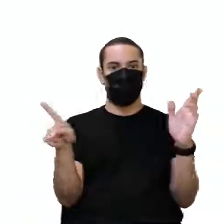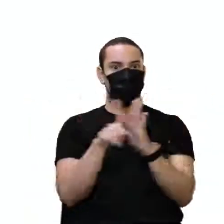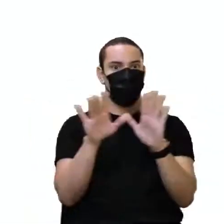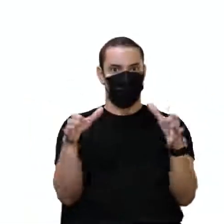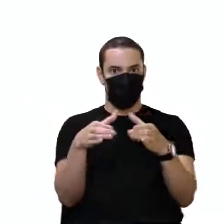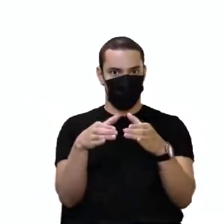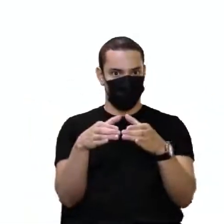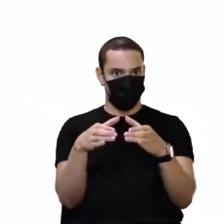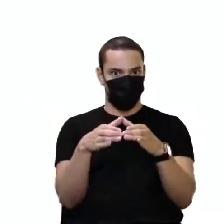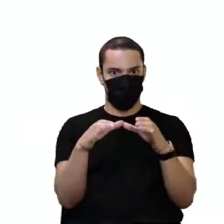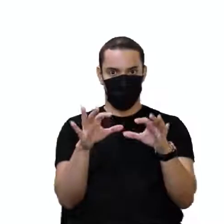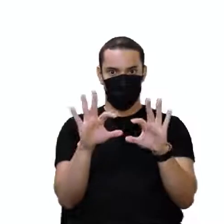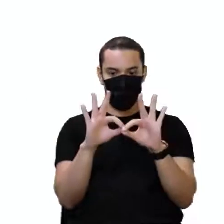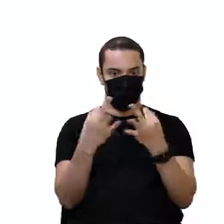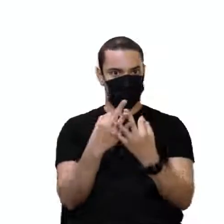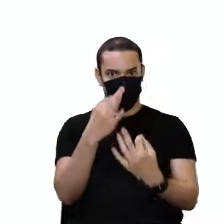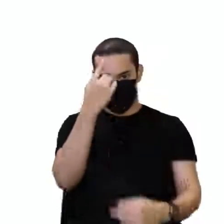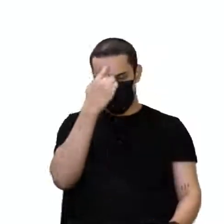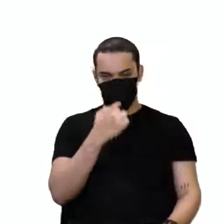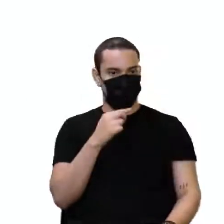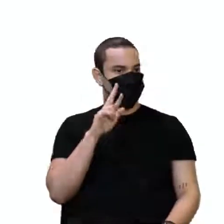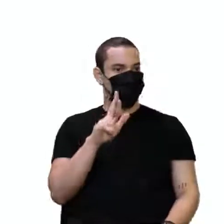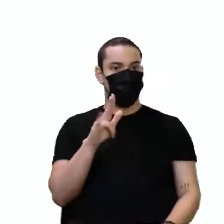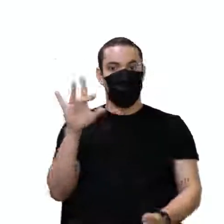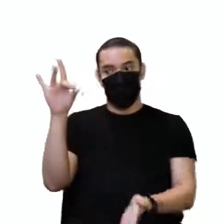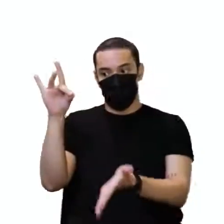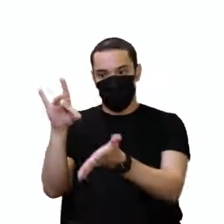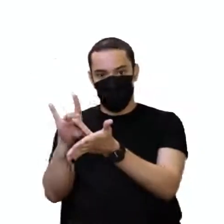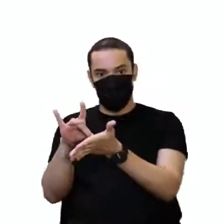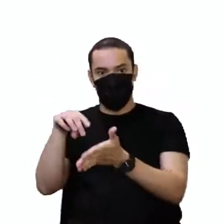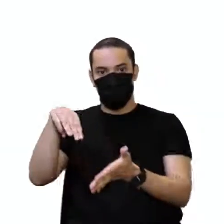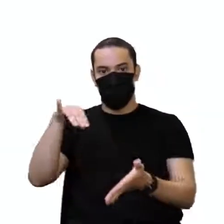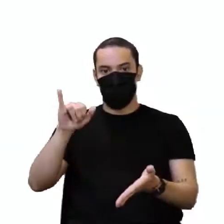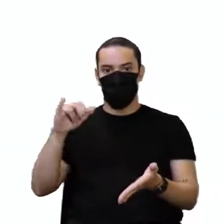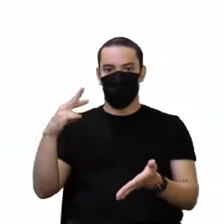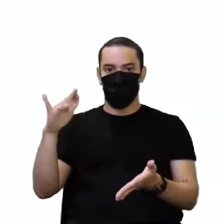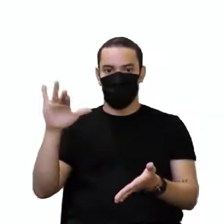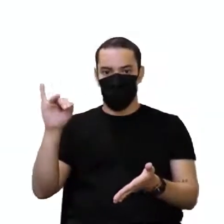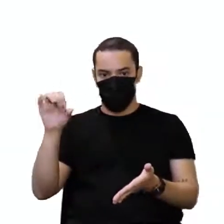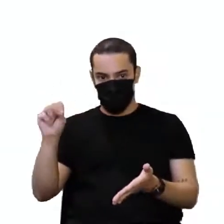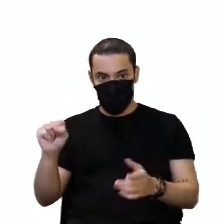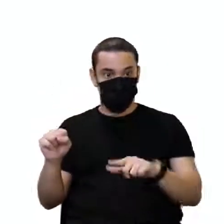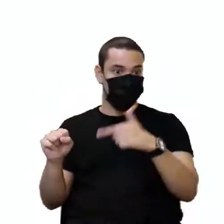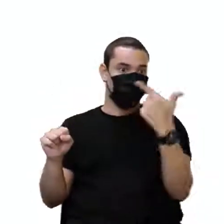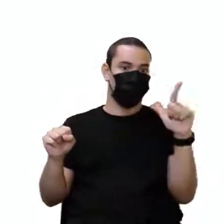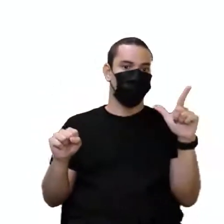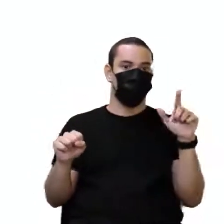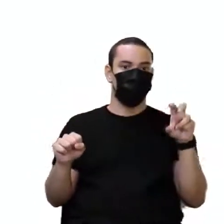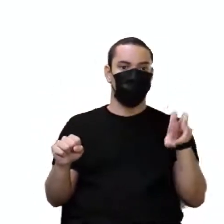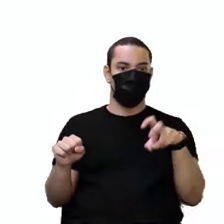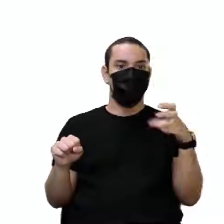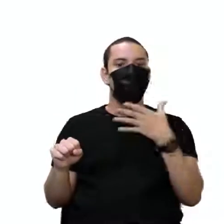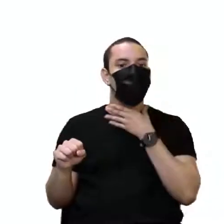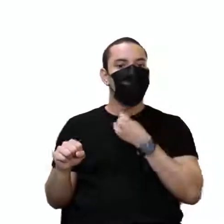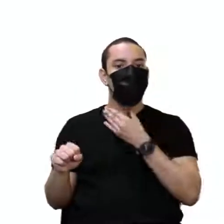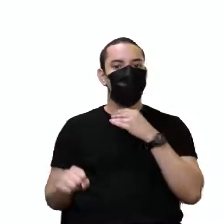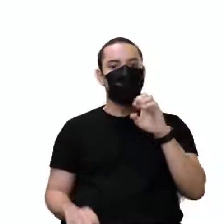pertencerem à mesma família. A coral verdadeira pertence ao gênero Micrurus, enquanto a coral falsa ao